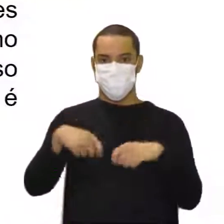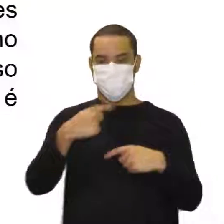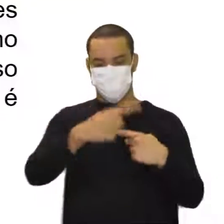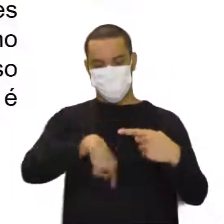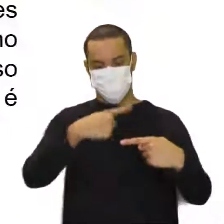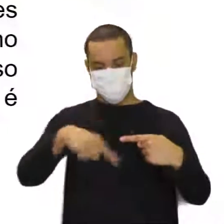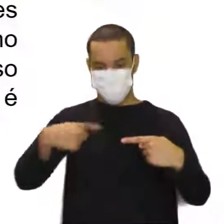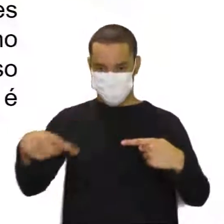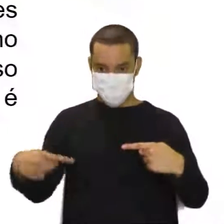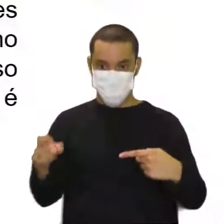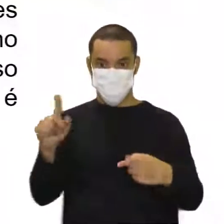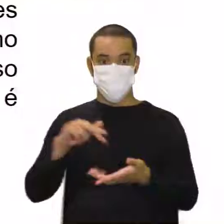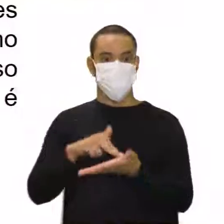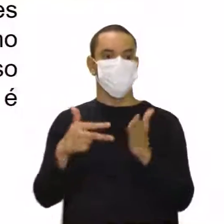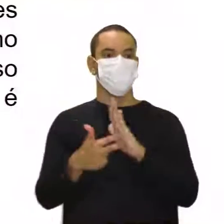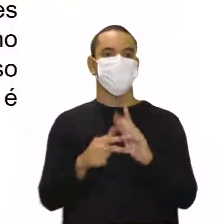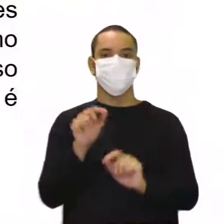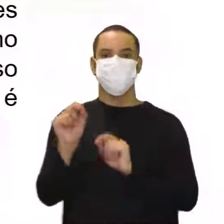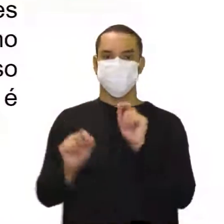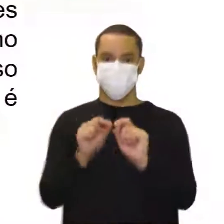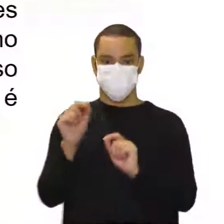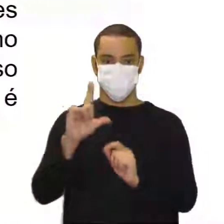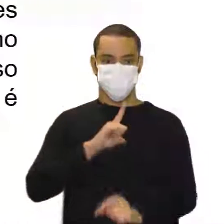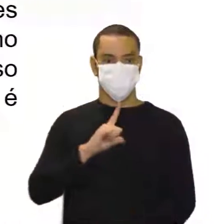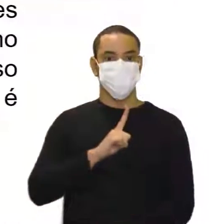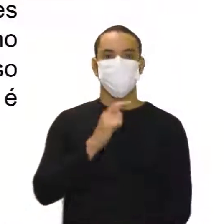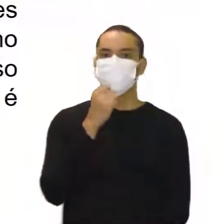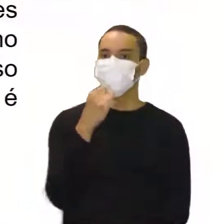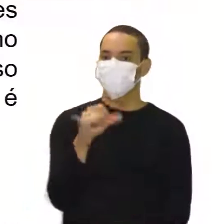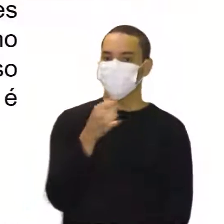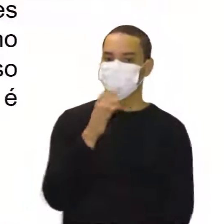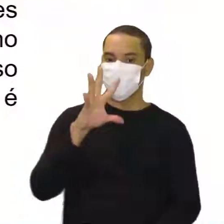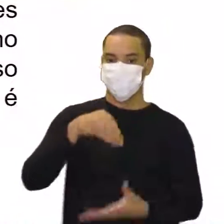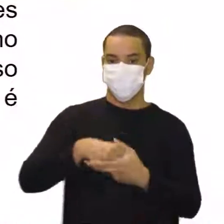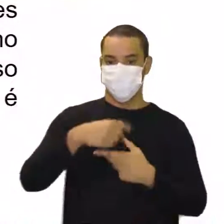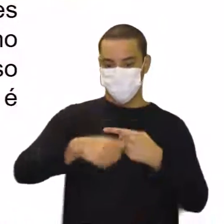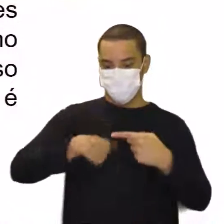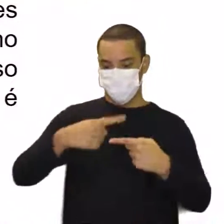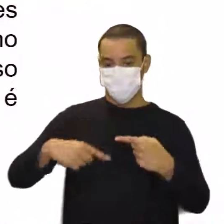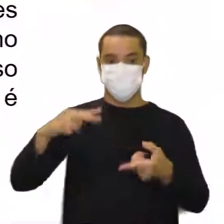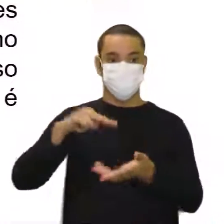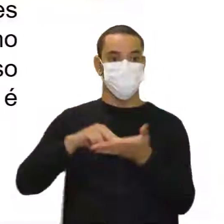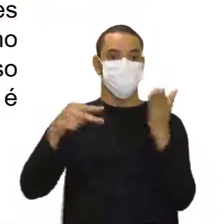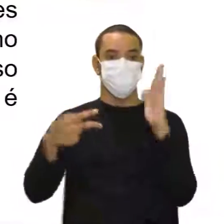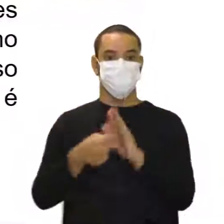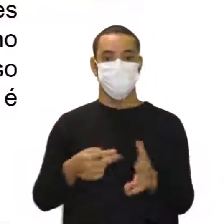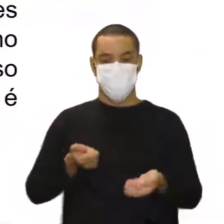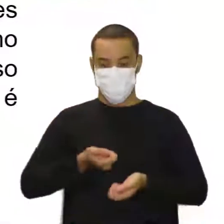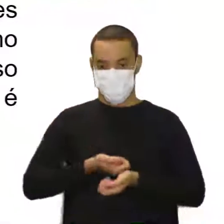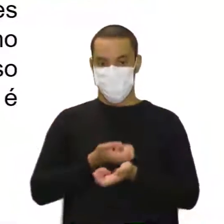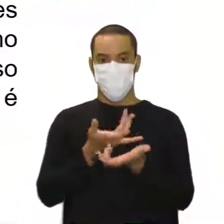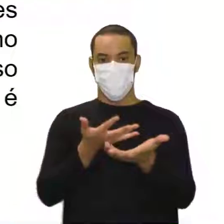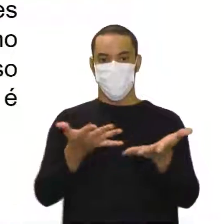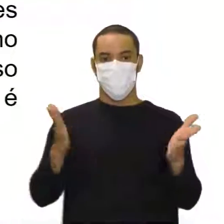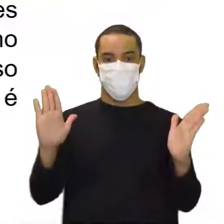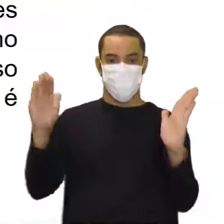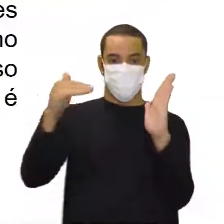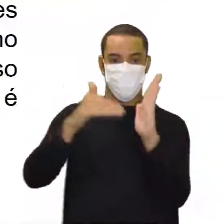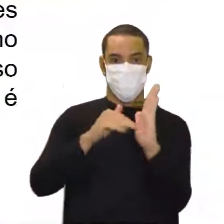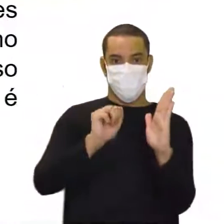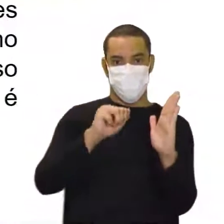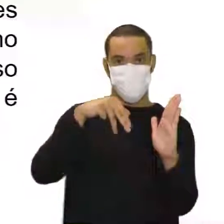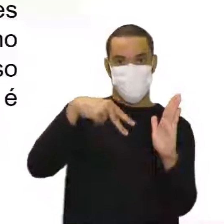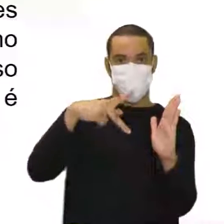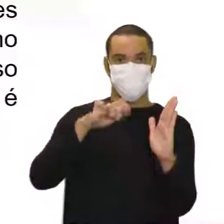bobina. Isso induz uma corrente elétrica na bobina, que é transmitida até o